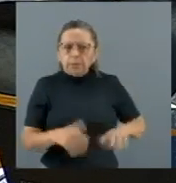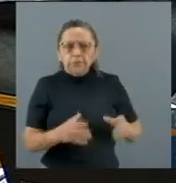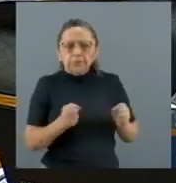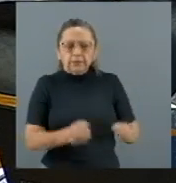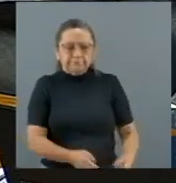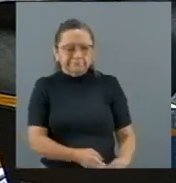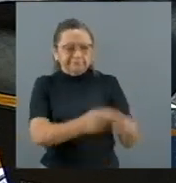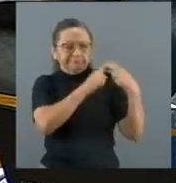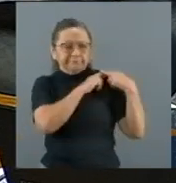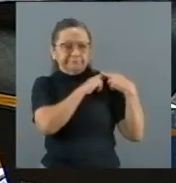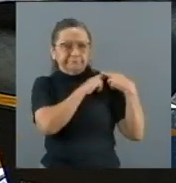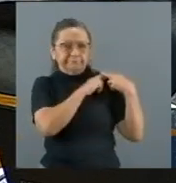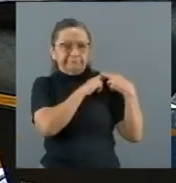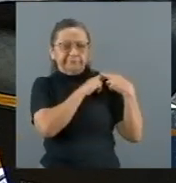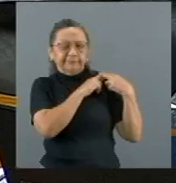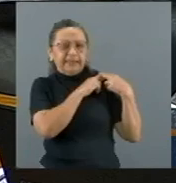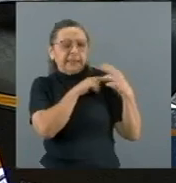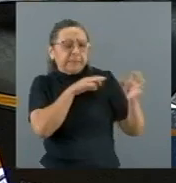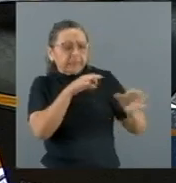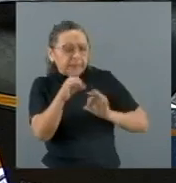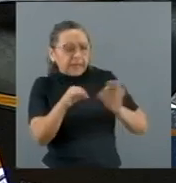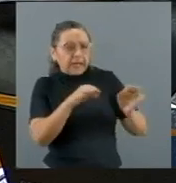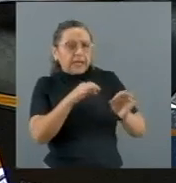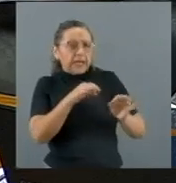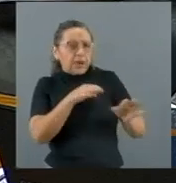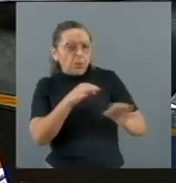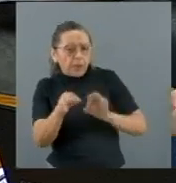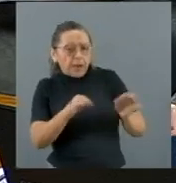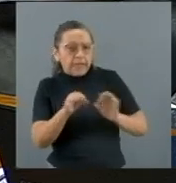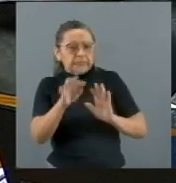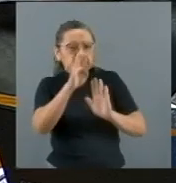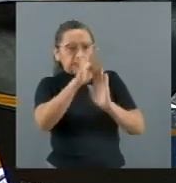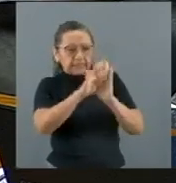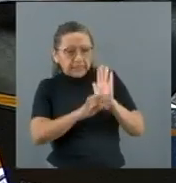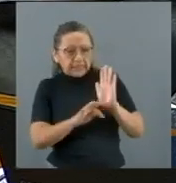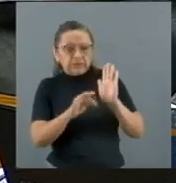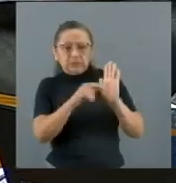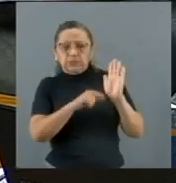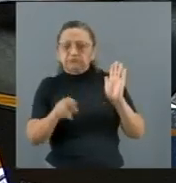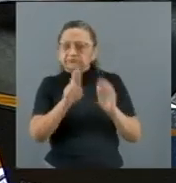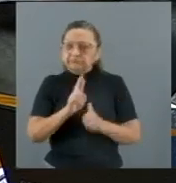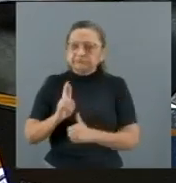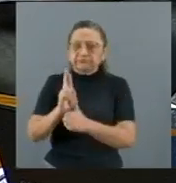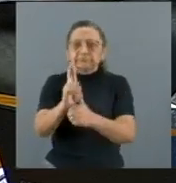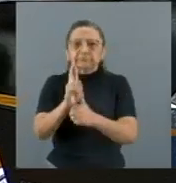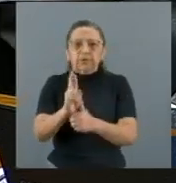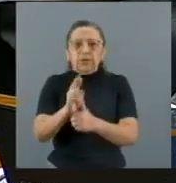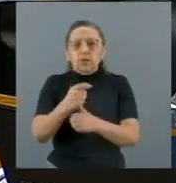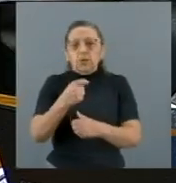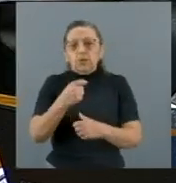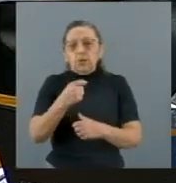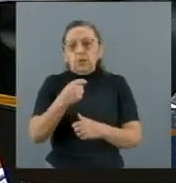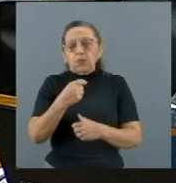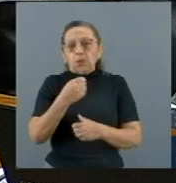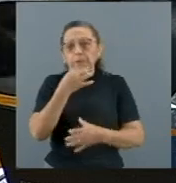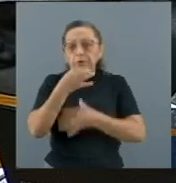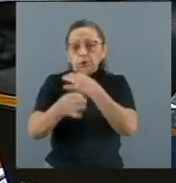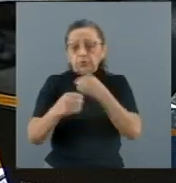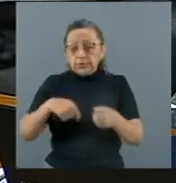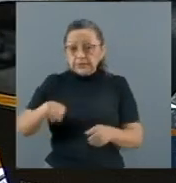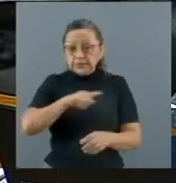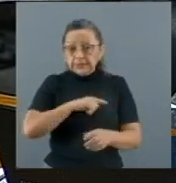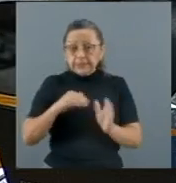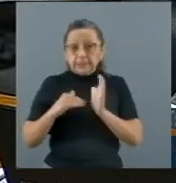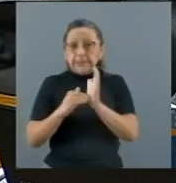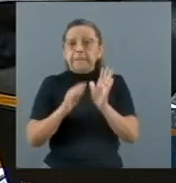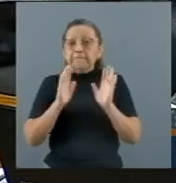né, apresentar esse texto, né, formatado, que representa o consenso das opiniões dessa casa, mas também que possa